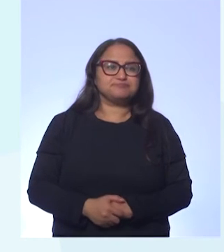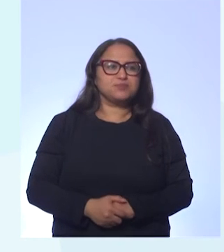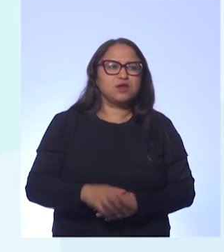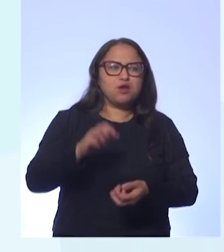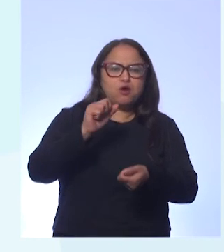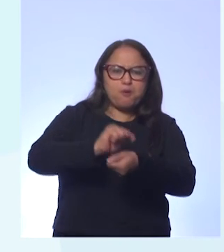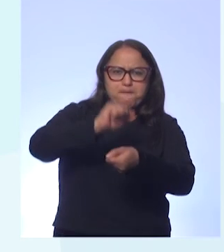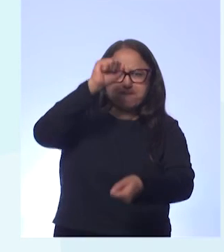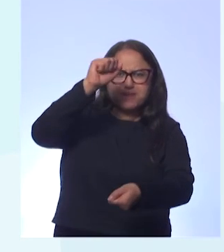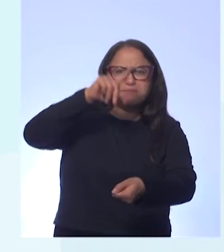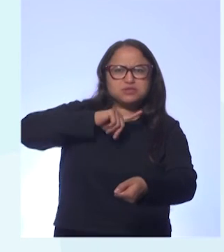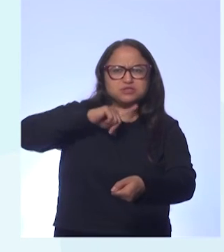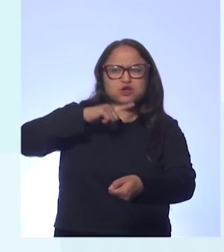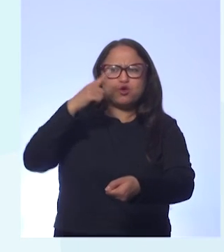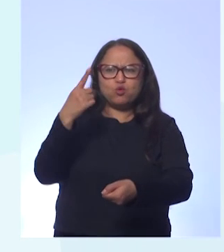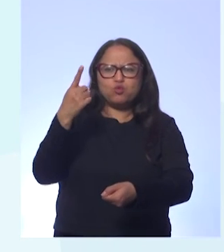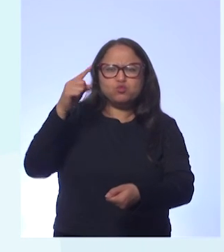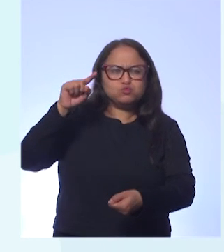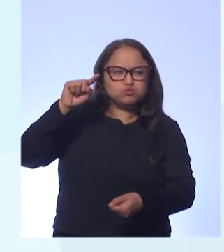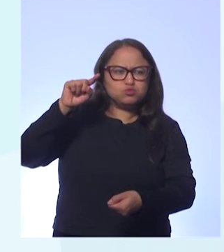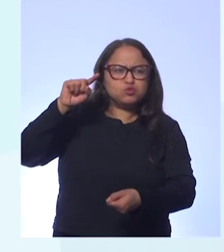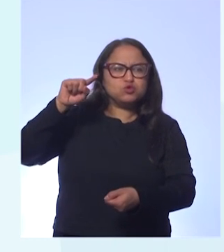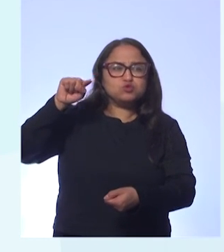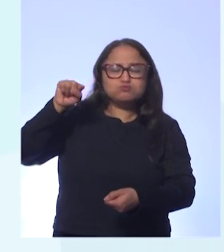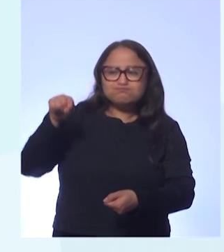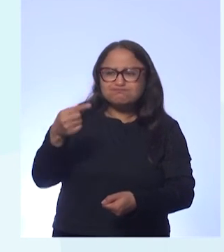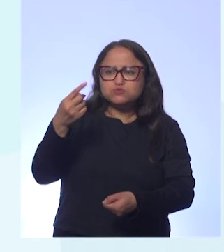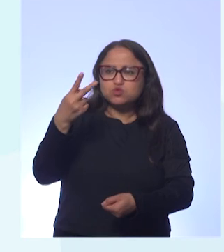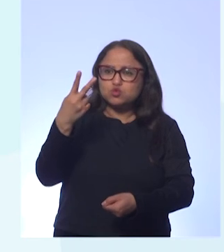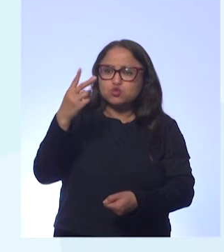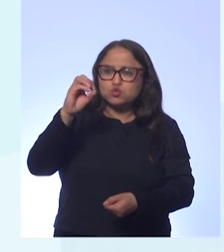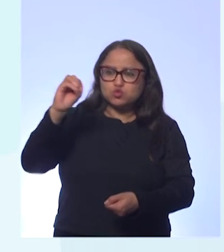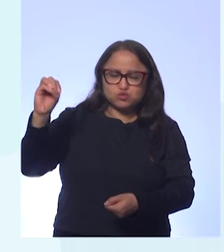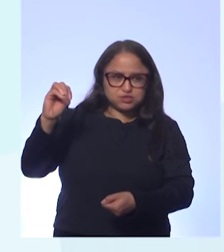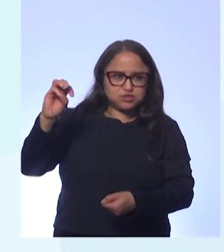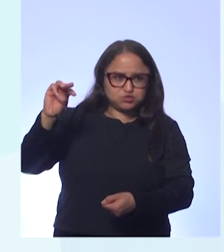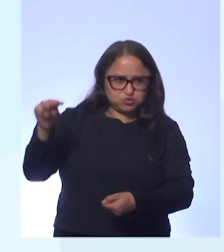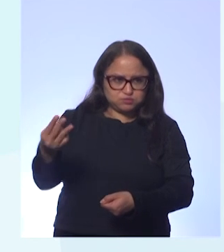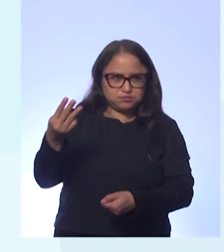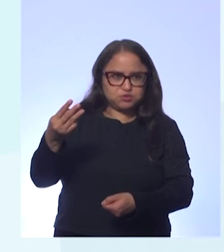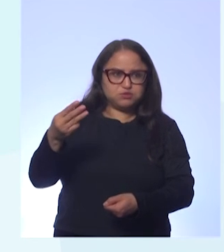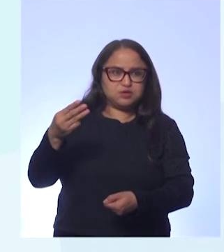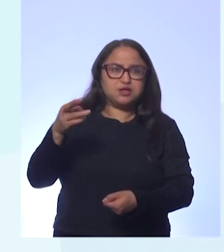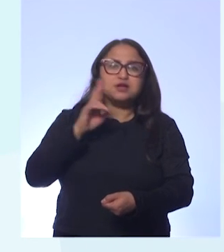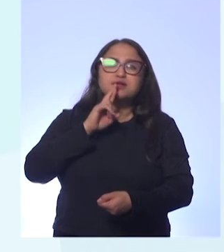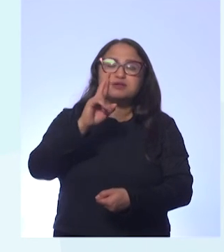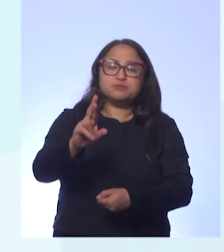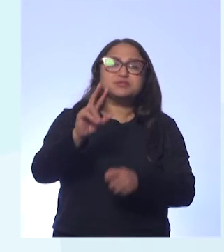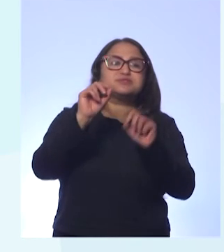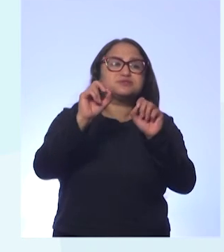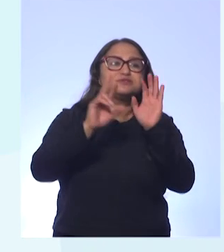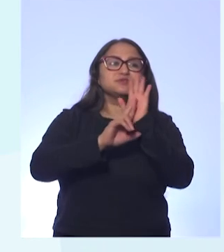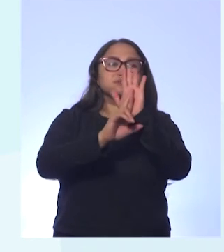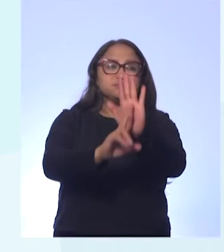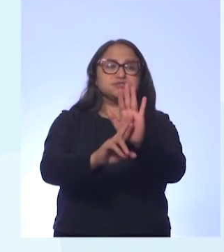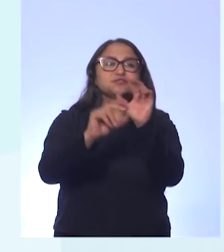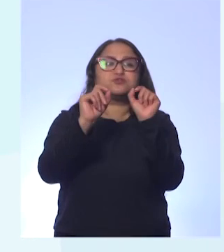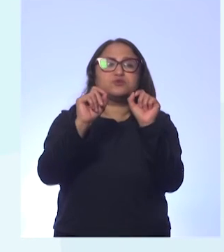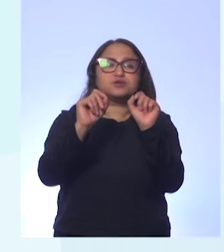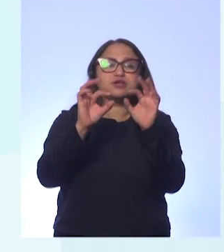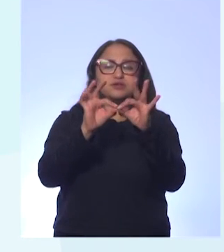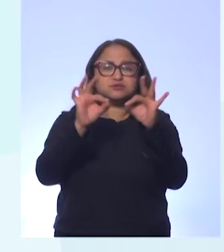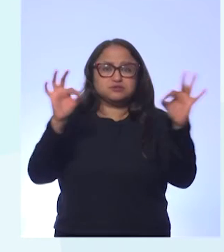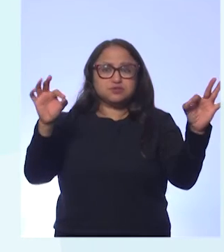mapa com escala 1 sobre 200.000 apresenta a distância entre P e Q igual a 8 centímetros. O